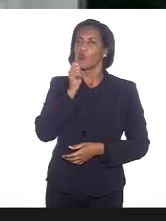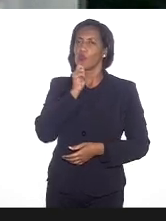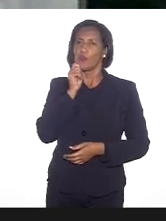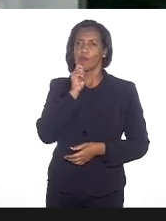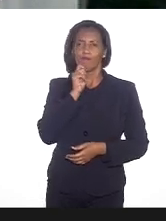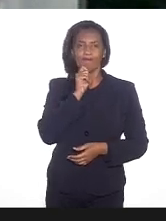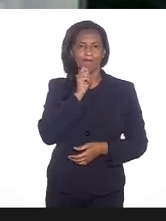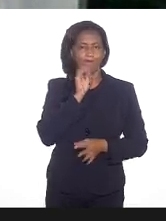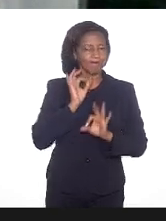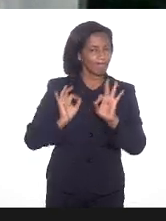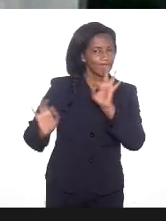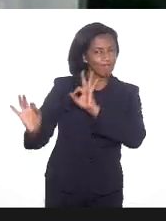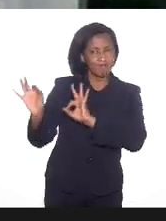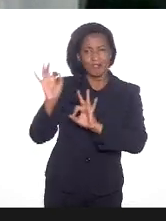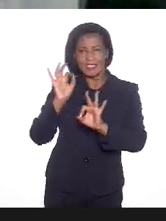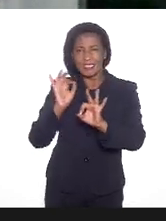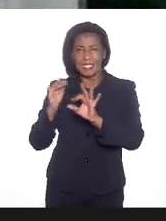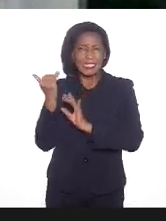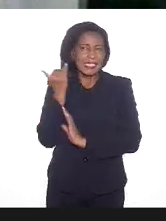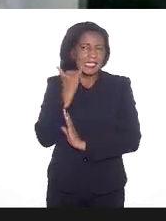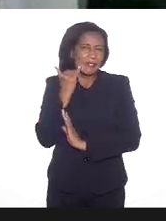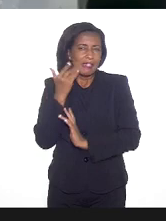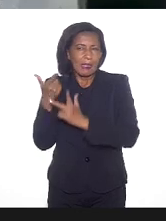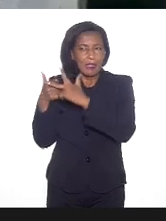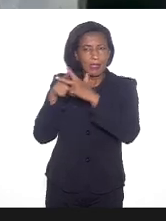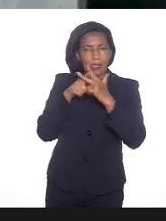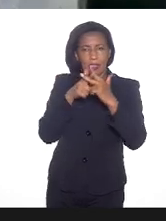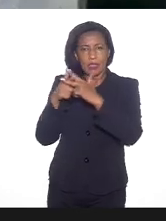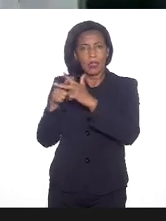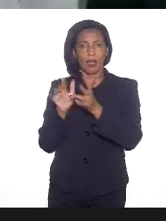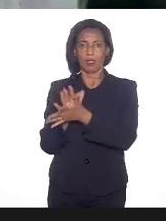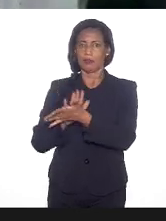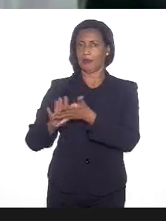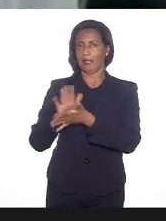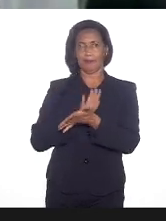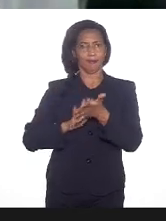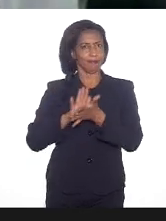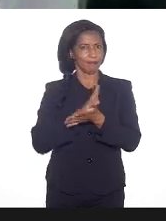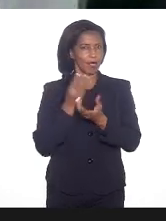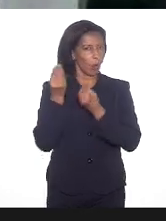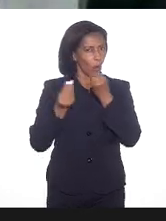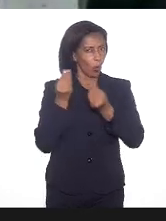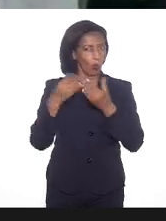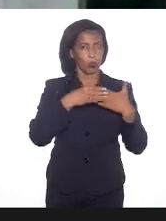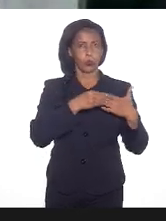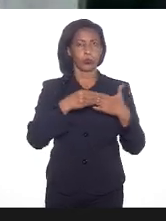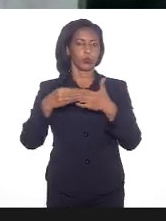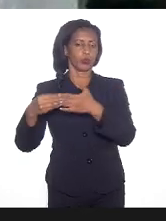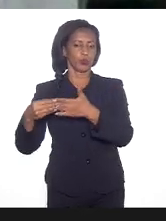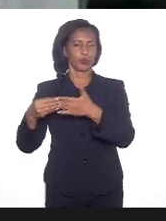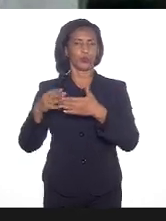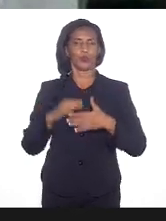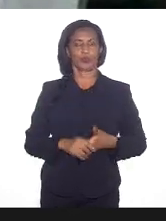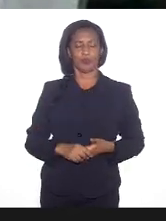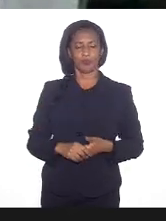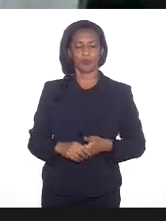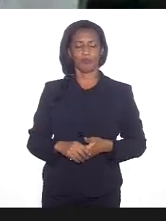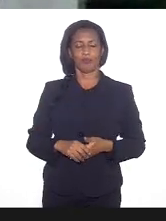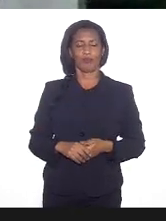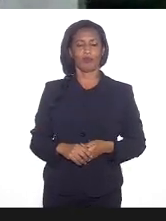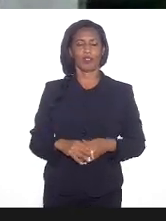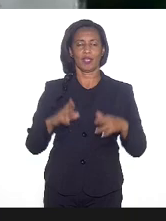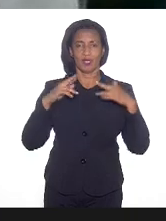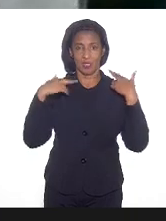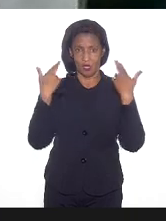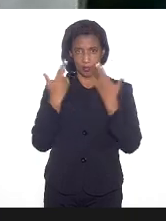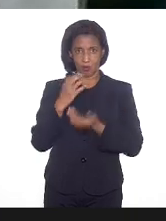Não tem reparo a ser feito na forma como foi conduzido esta comissão parlamentar